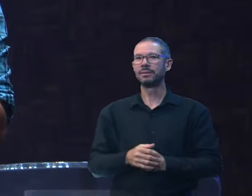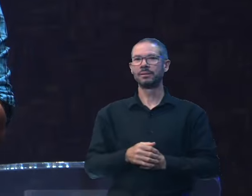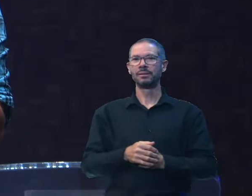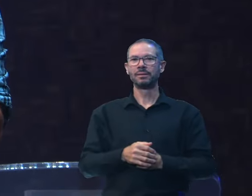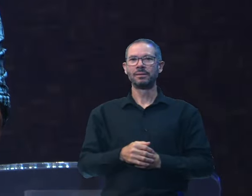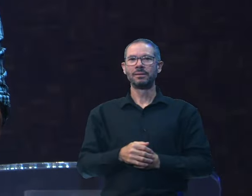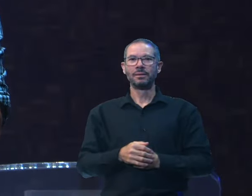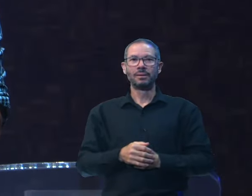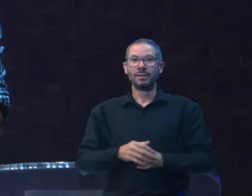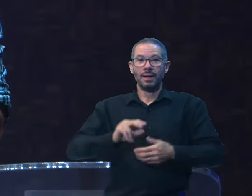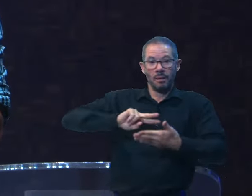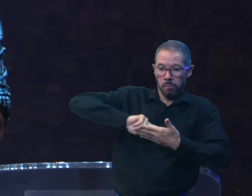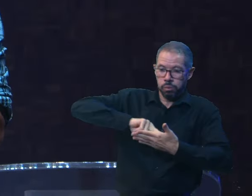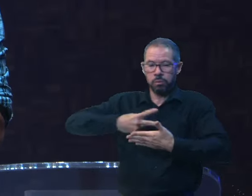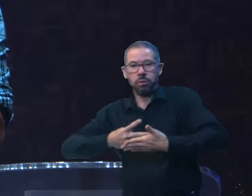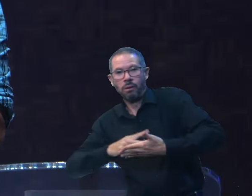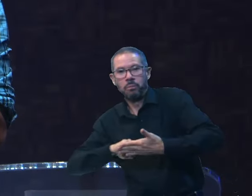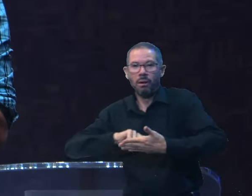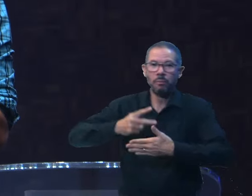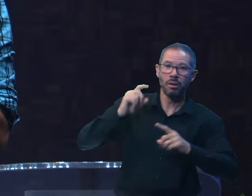Não consigo dormir.